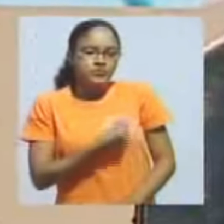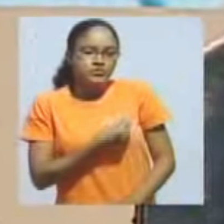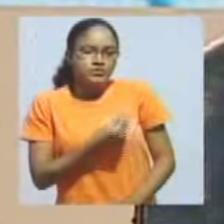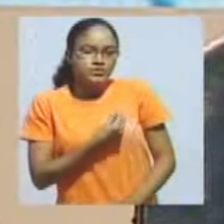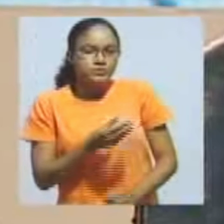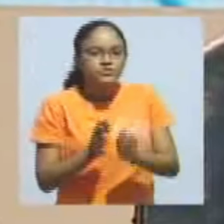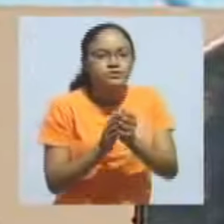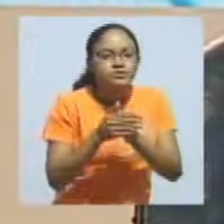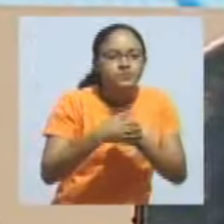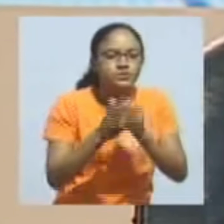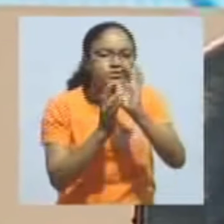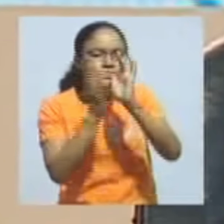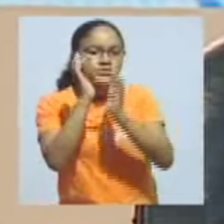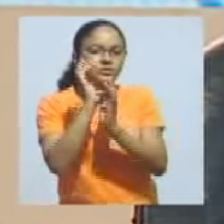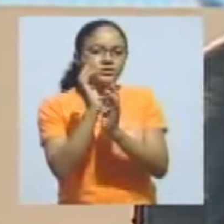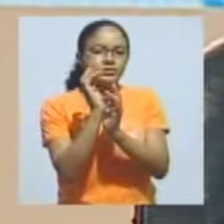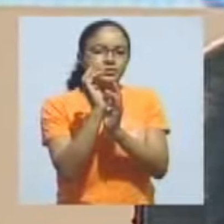Cristo.